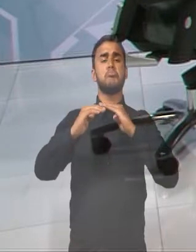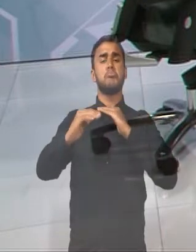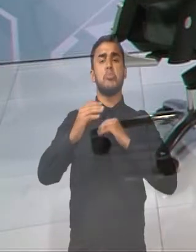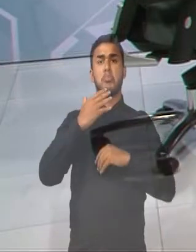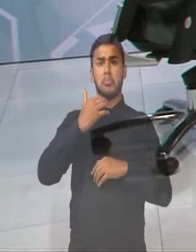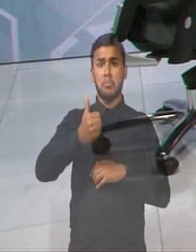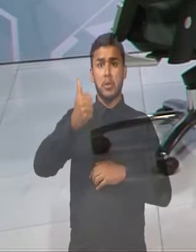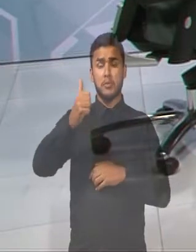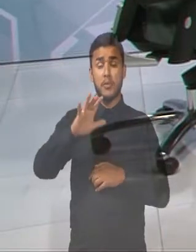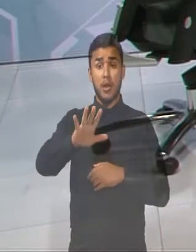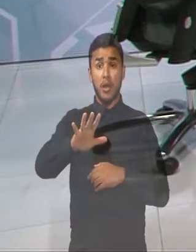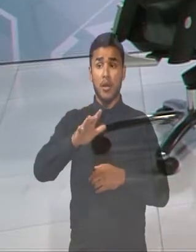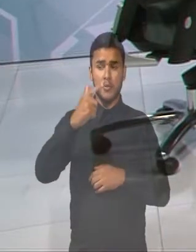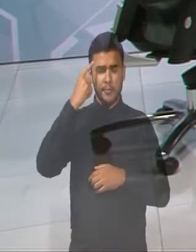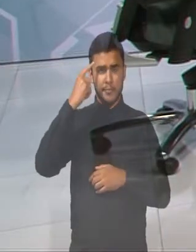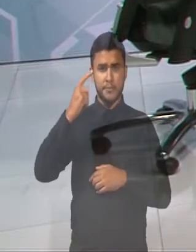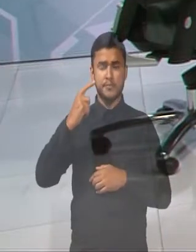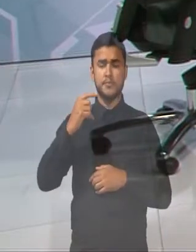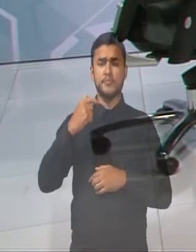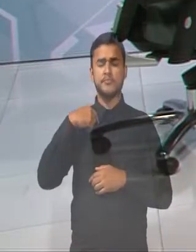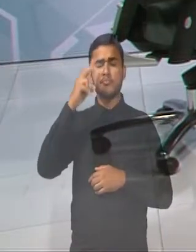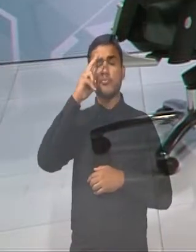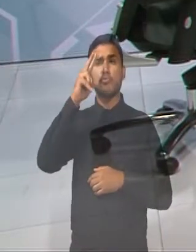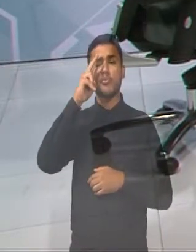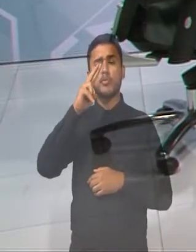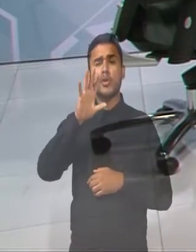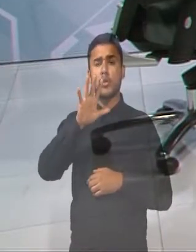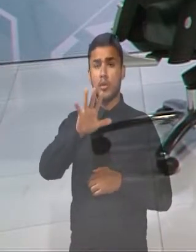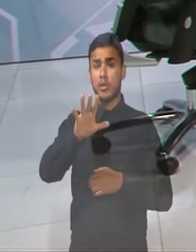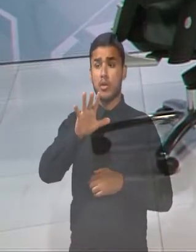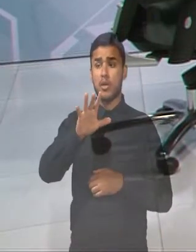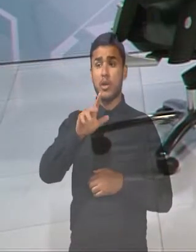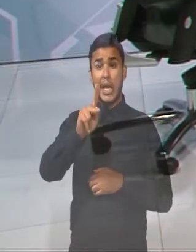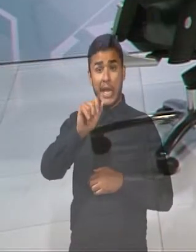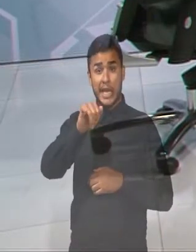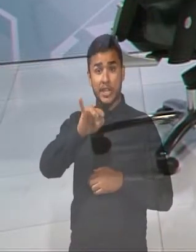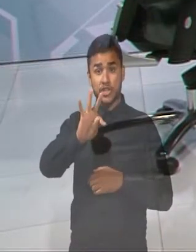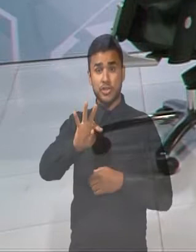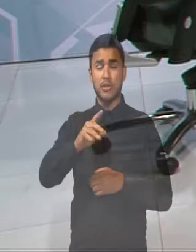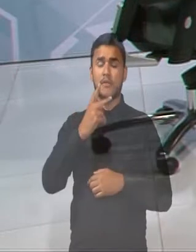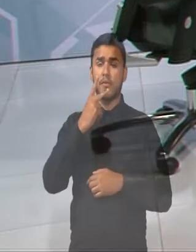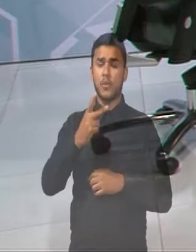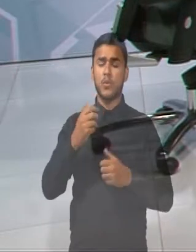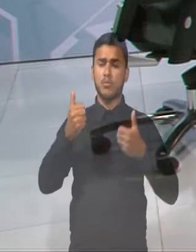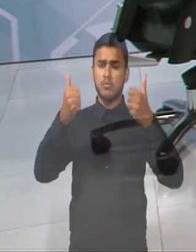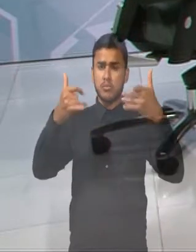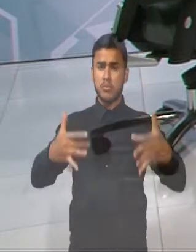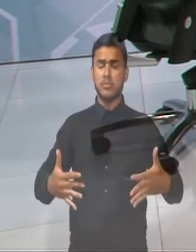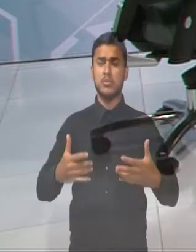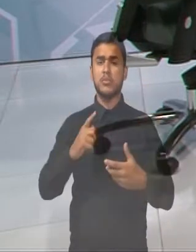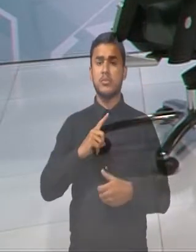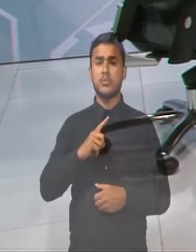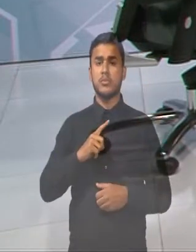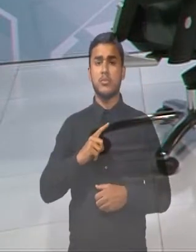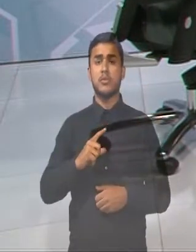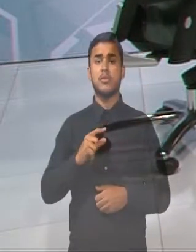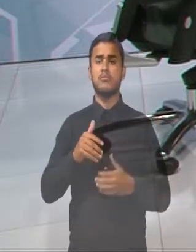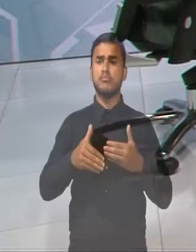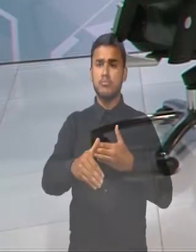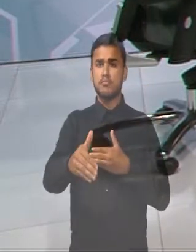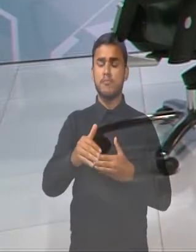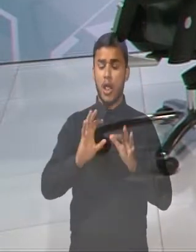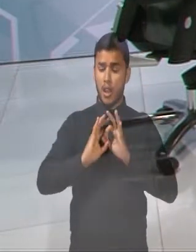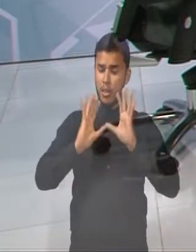porque eu gosto muito da visão kantiana de liberdade, que diz que liberdade é a prerrogativa de escolha, arcando com as